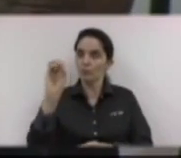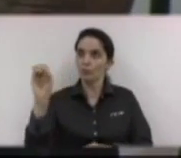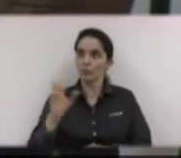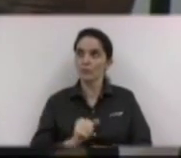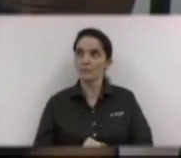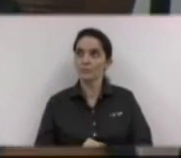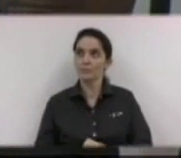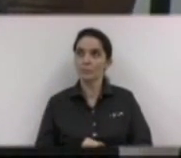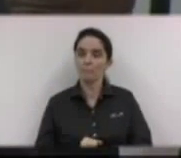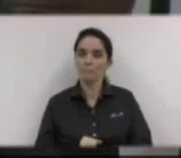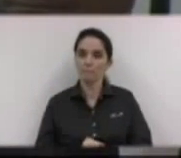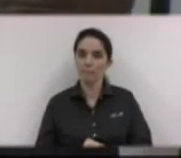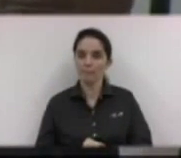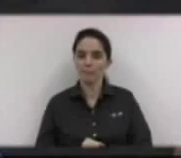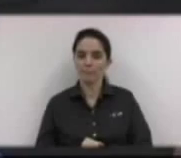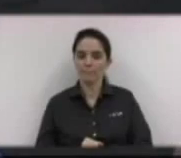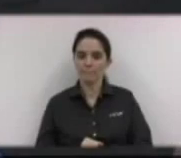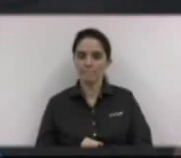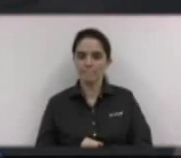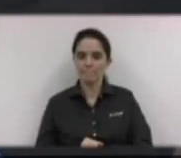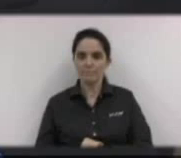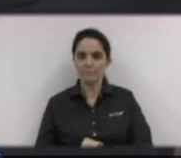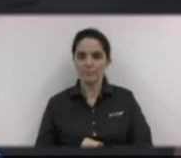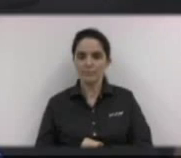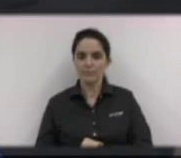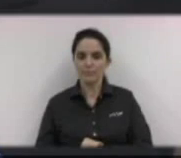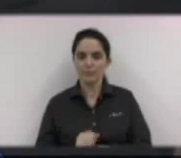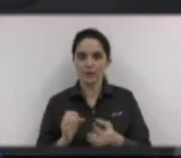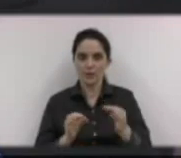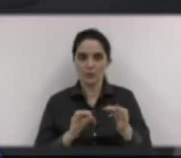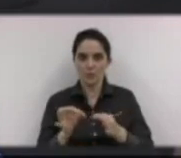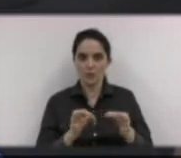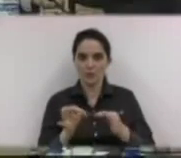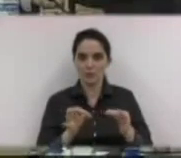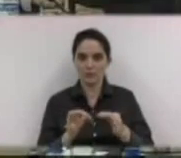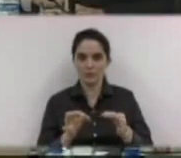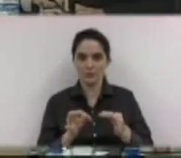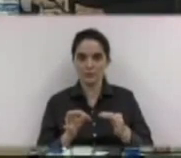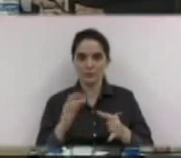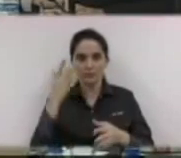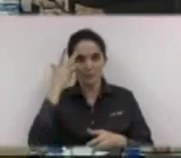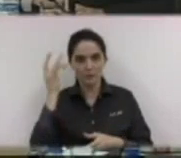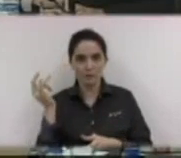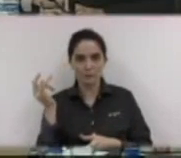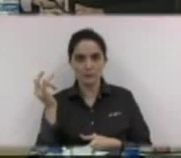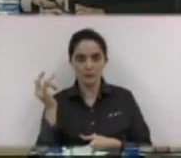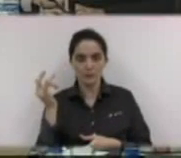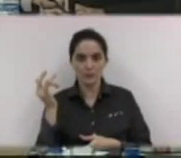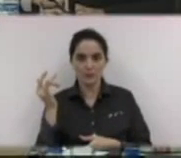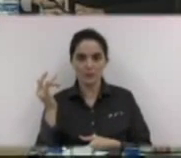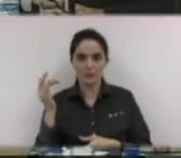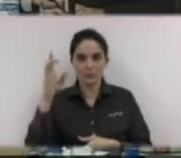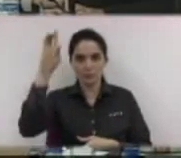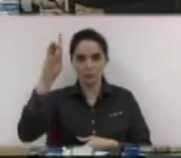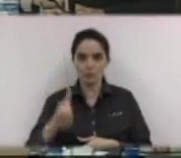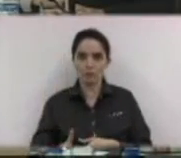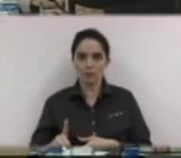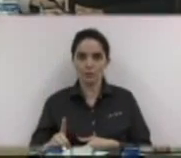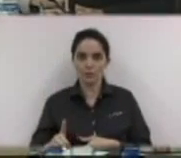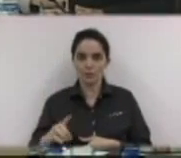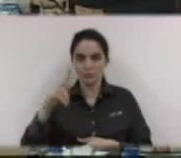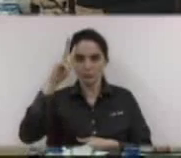correção. Promoção da comissão, a organização do debate amanhã é da Comissão de Direitos Humanos e também da